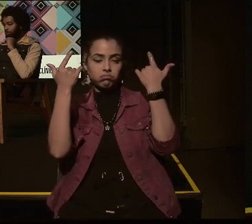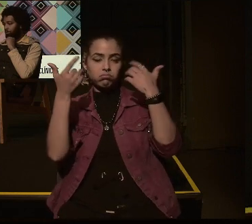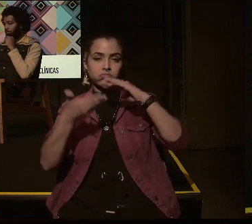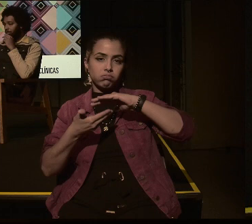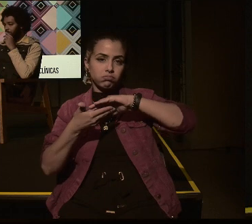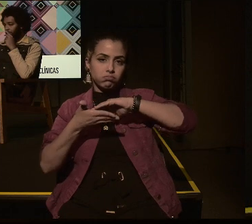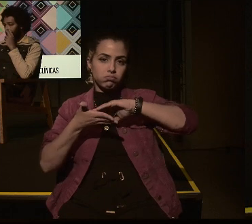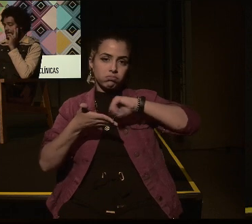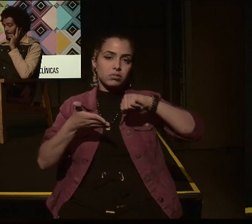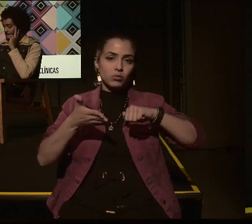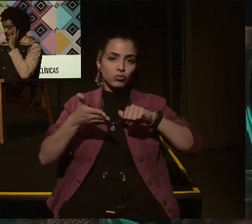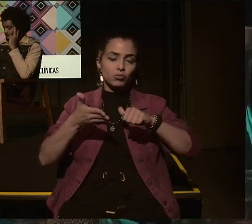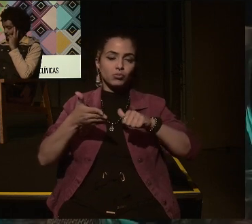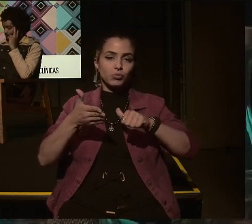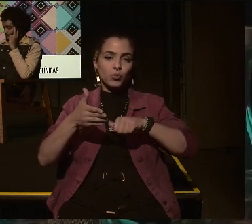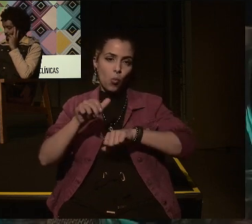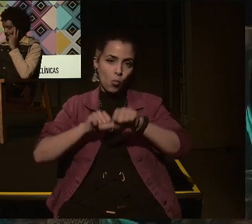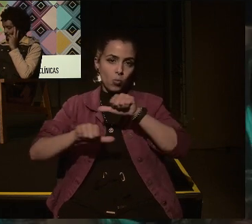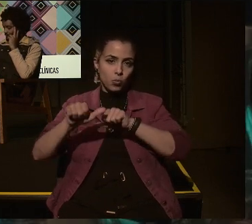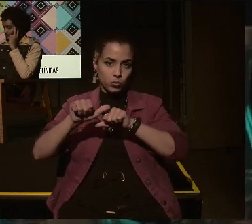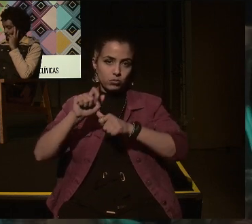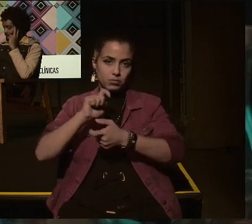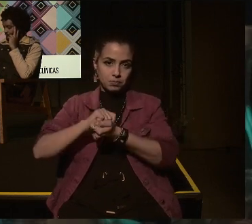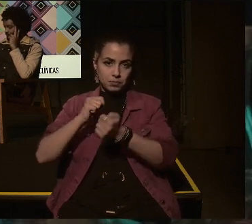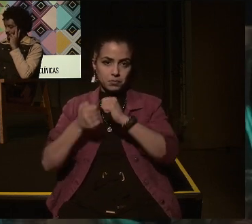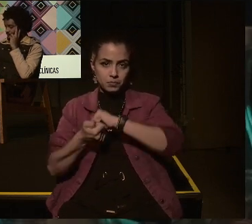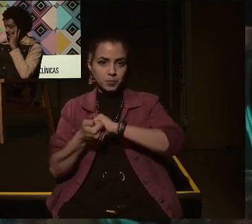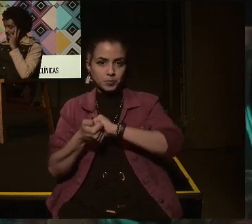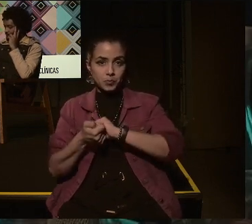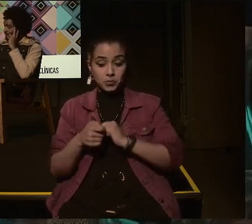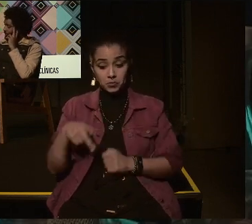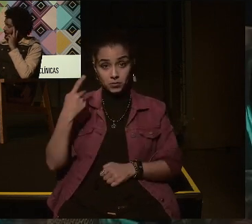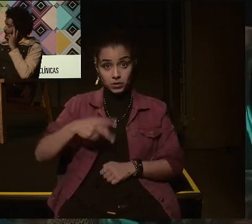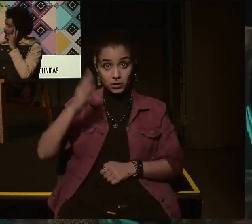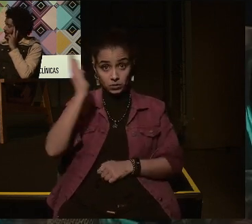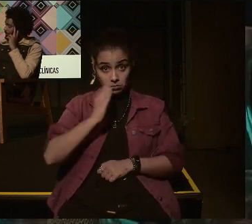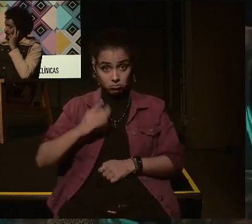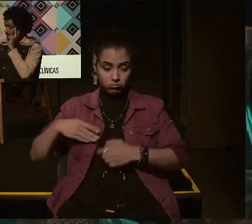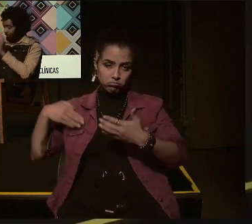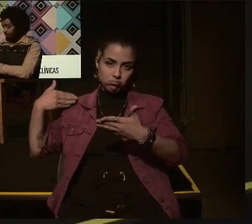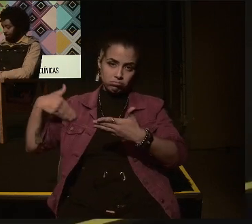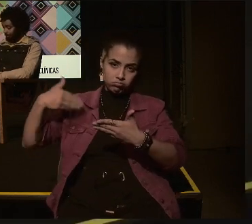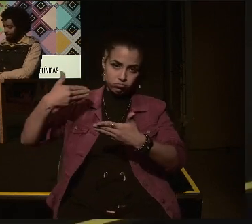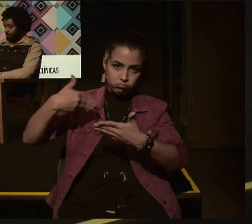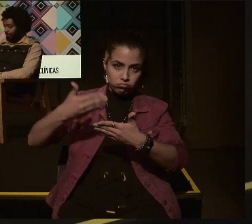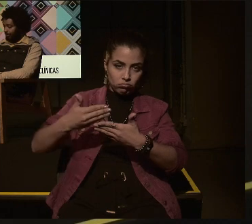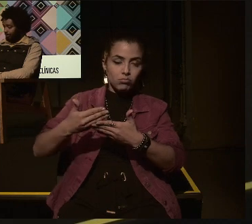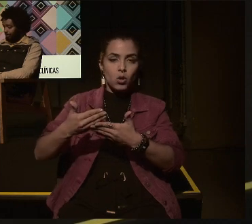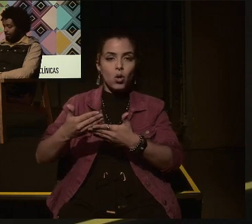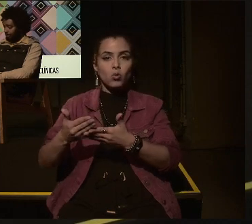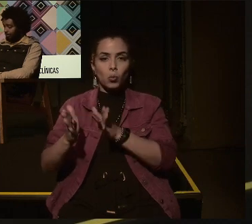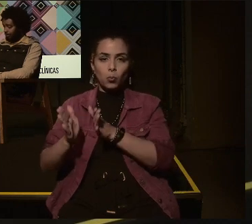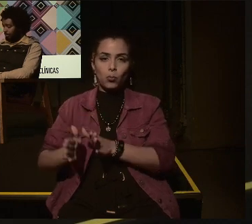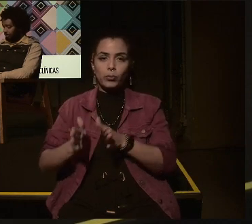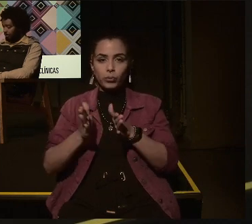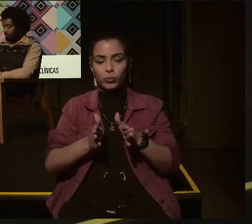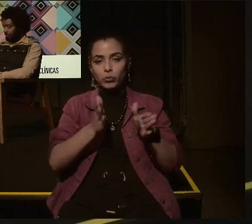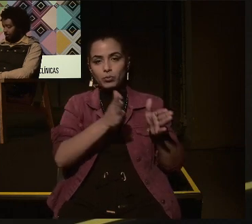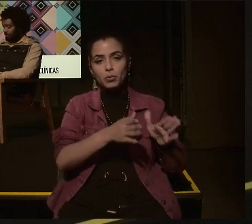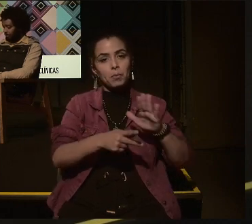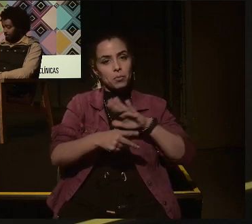Então, o processo de branqueamento no Brasil é um processo manicomial. manicolonial.